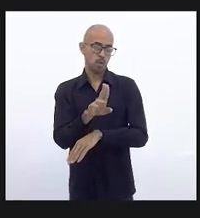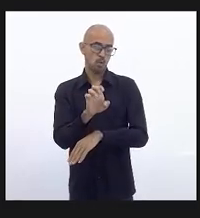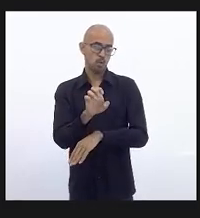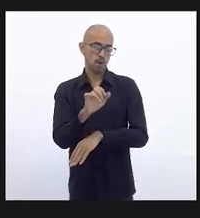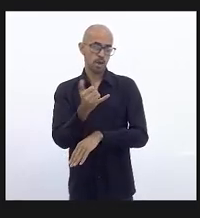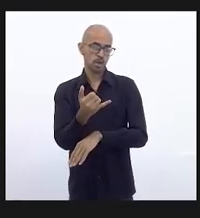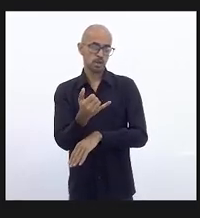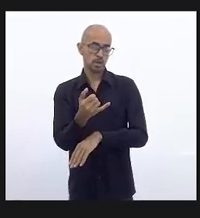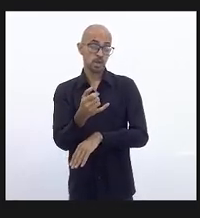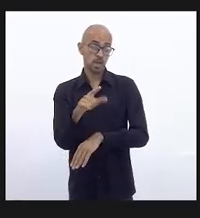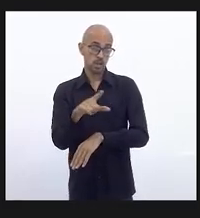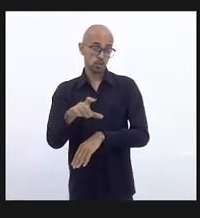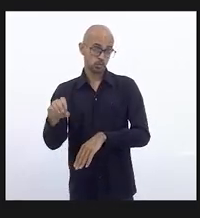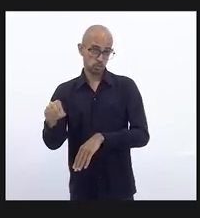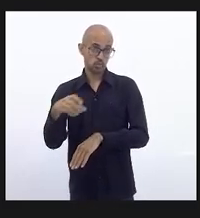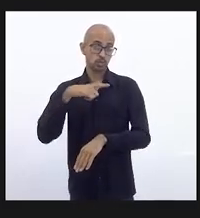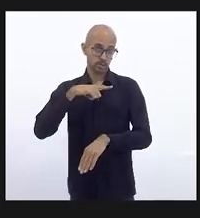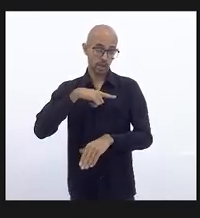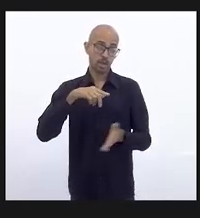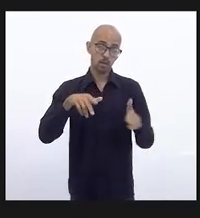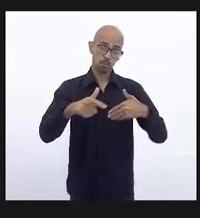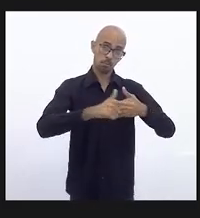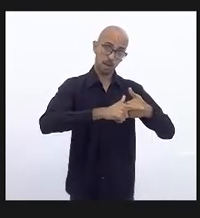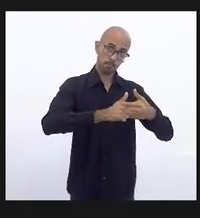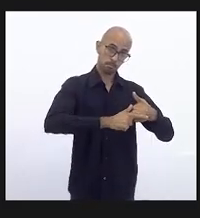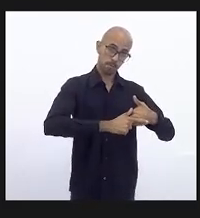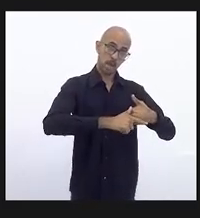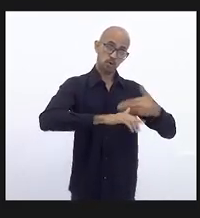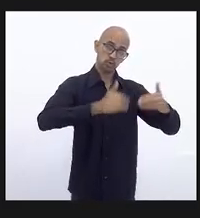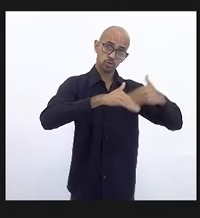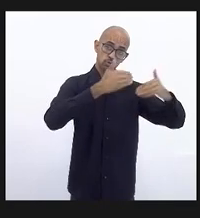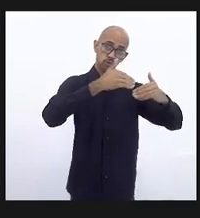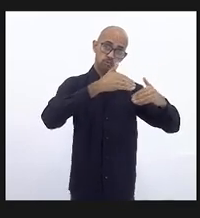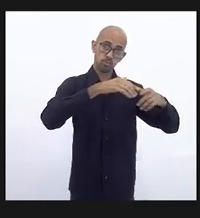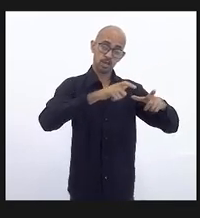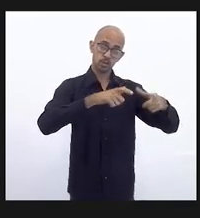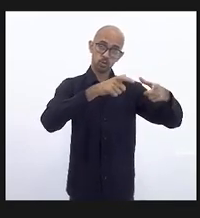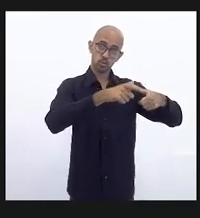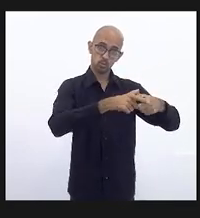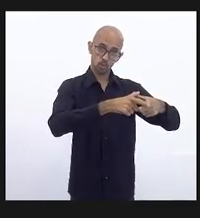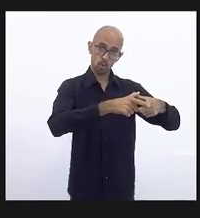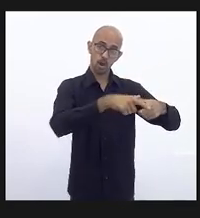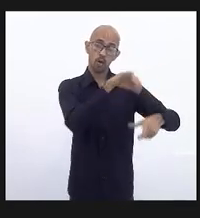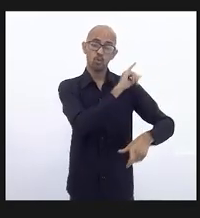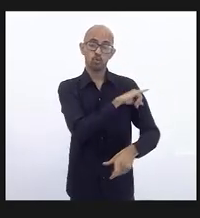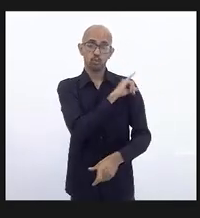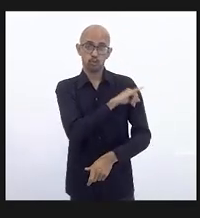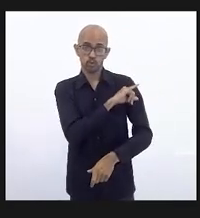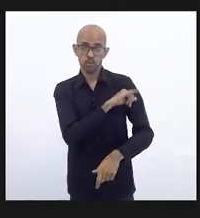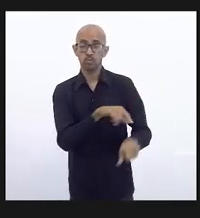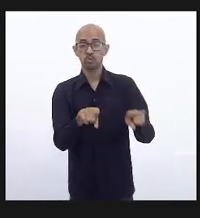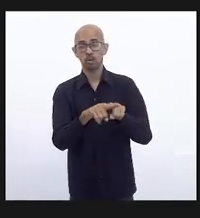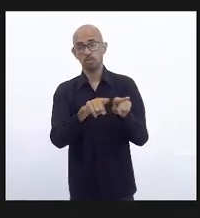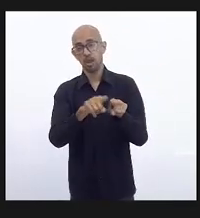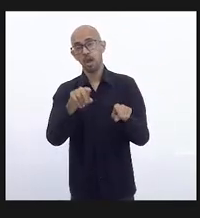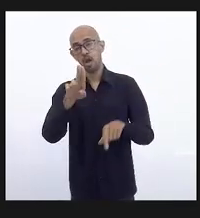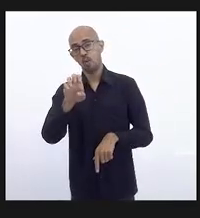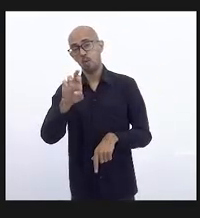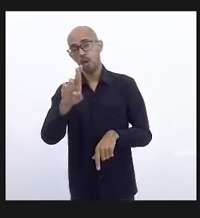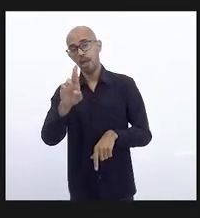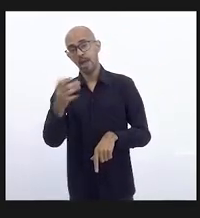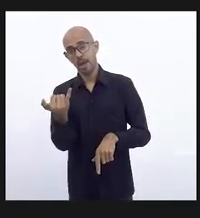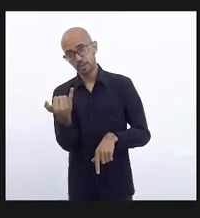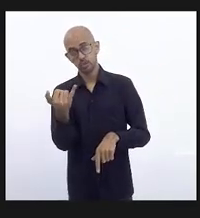de desenvolvimento regional, a UERJ cumprindo um papel de desenvolvimento estadual e a UESO, também uma instituição ligada